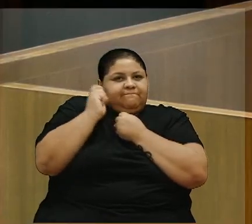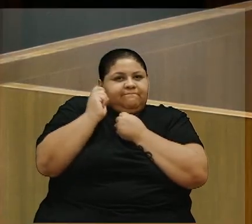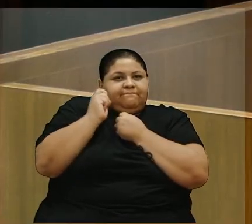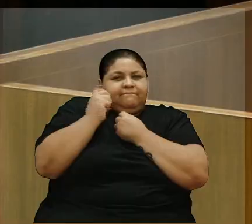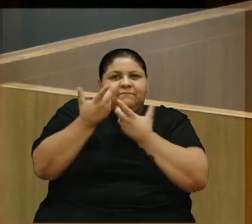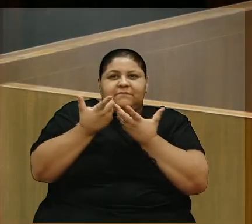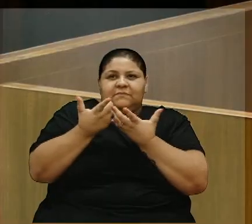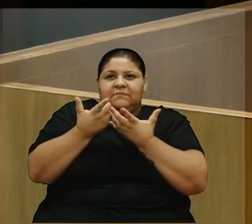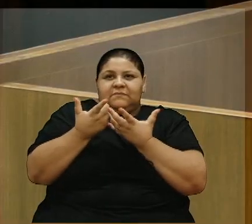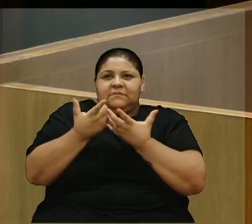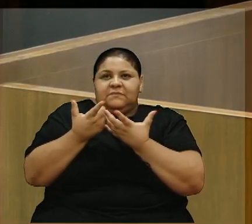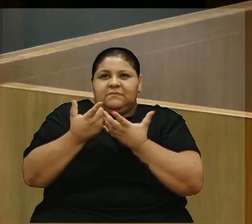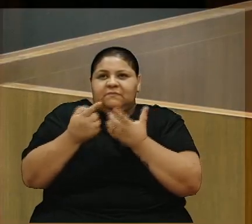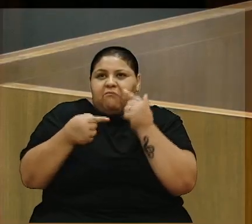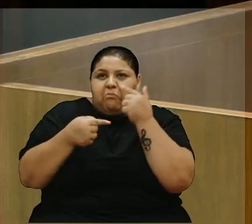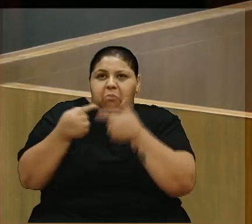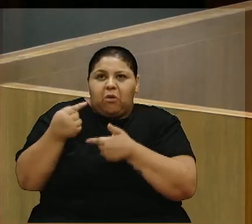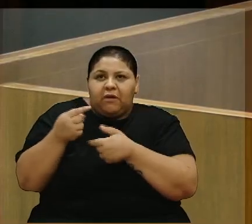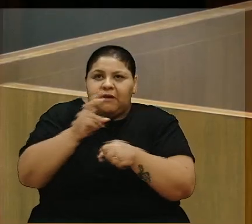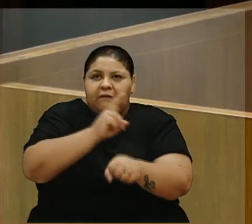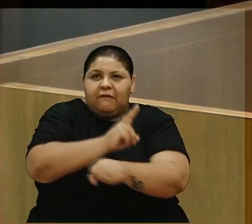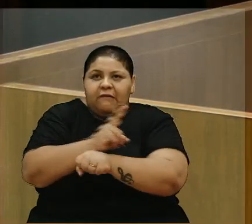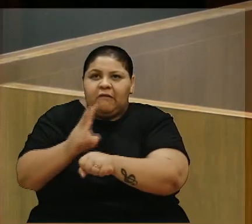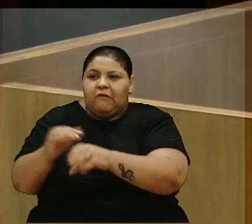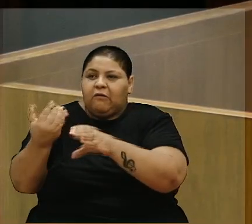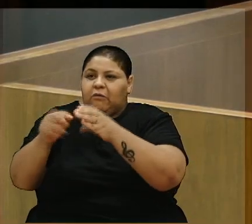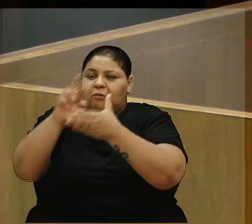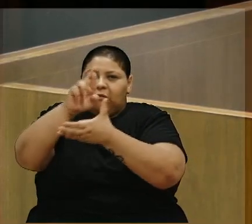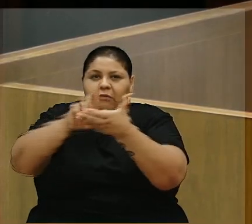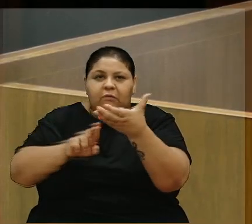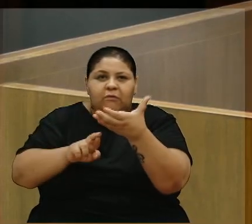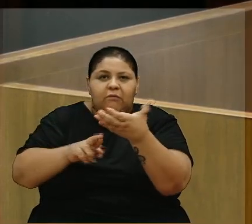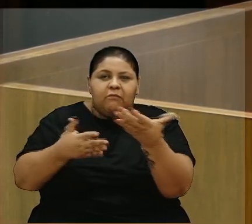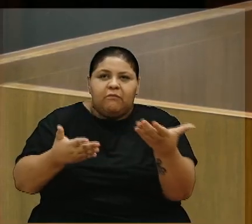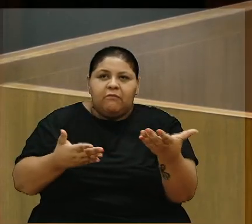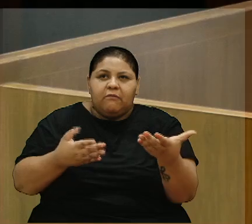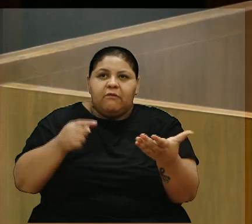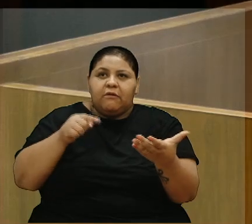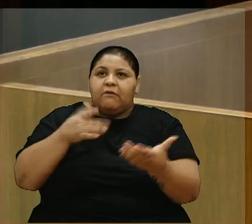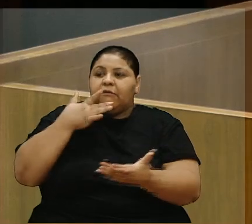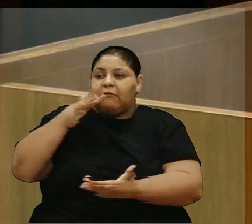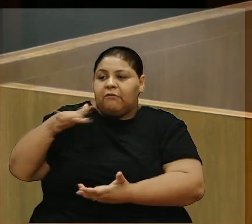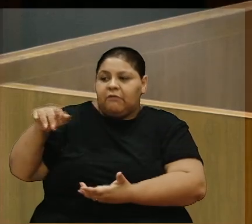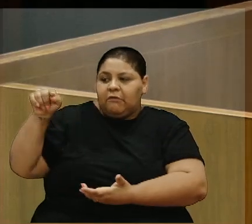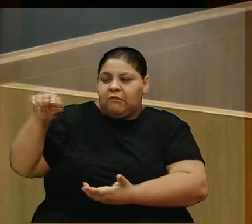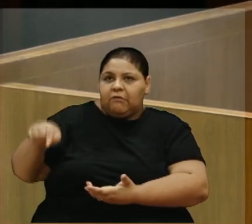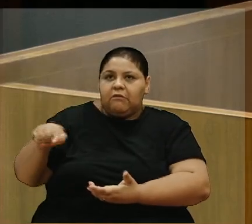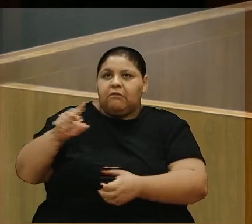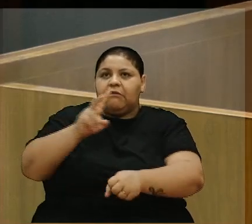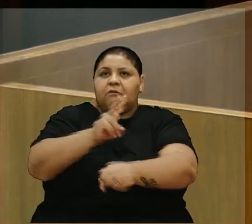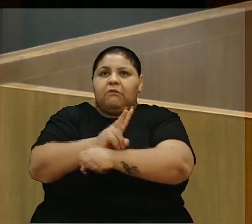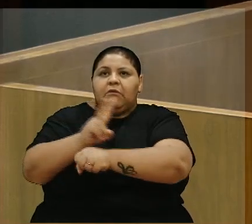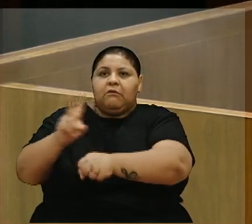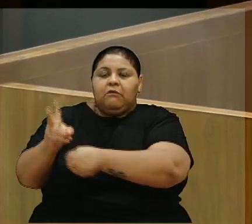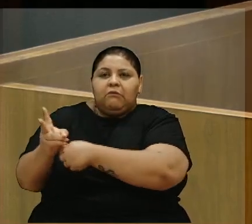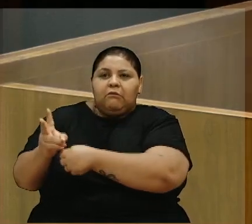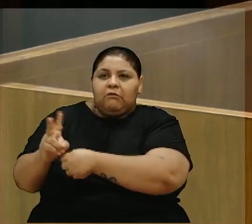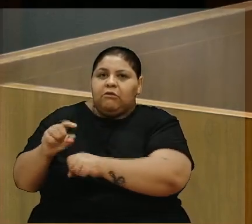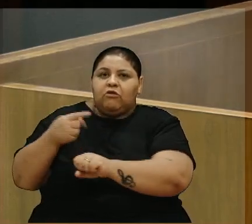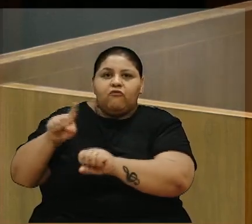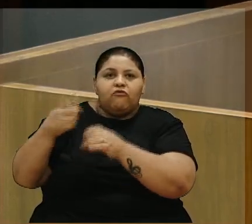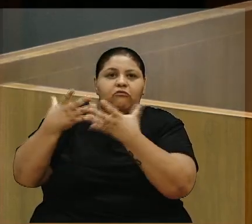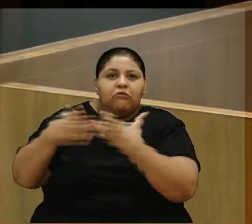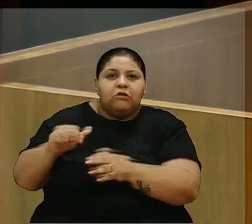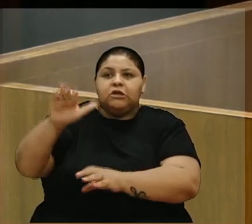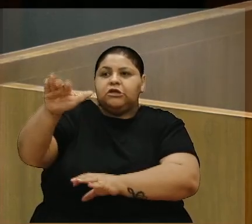indeferir a cuidadoria para aquela criança. Eles mandam o relatório respondendo para nós. Essa cuidadoria foi indeferida. Daí a gente chama